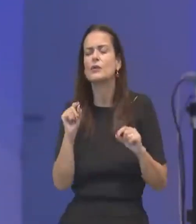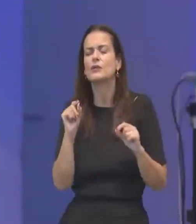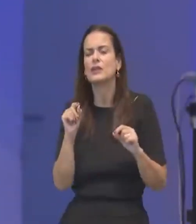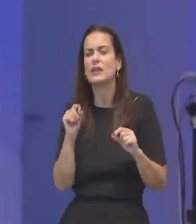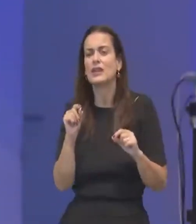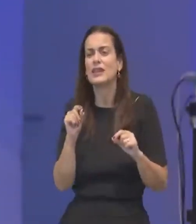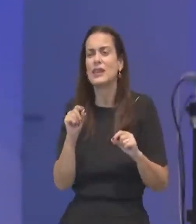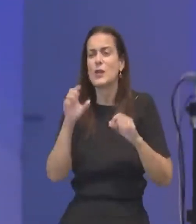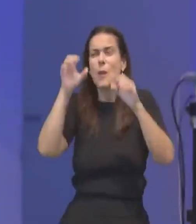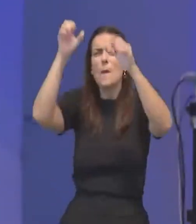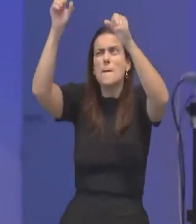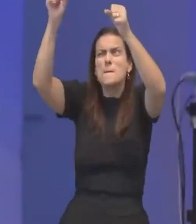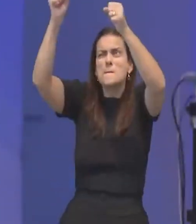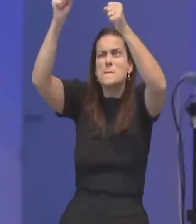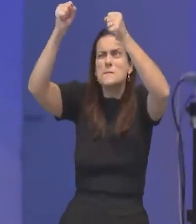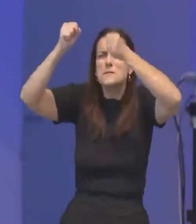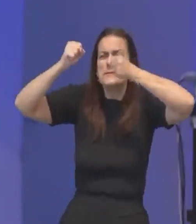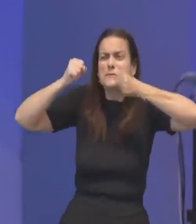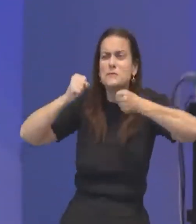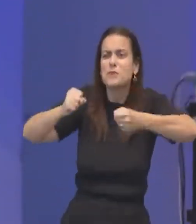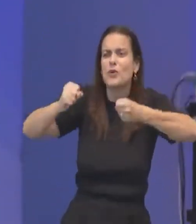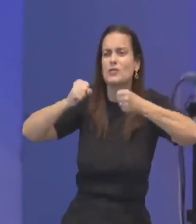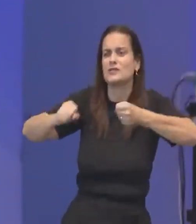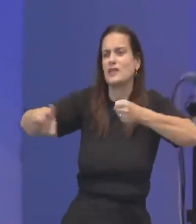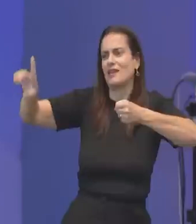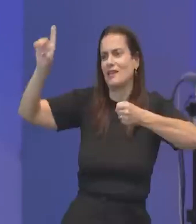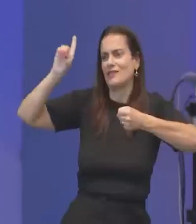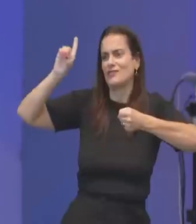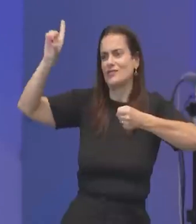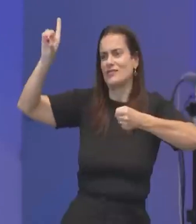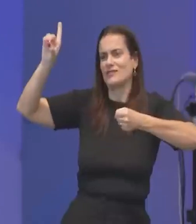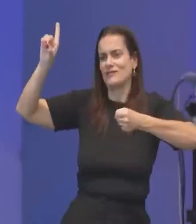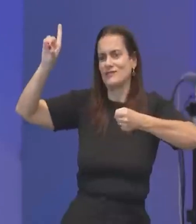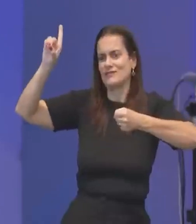a onipotência de Deus.